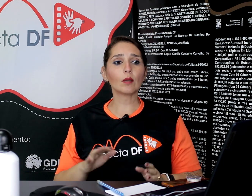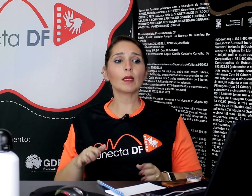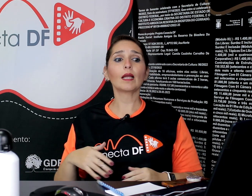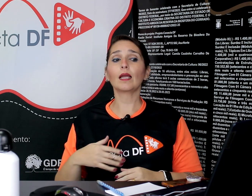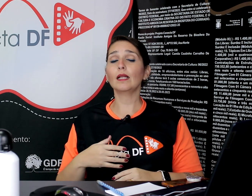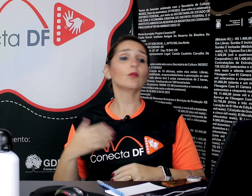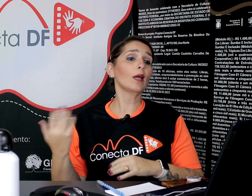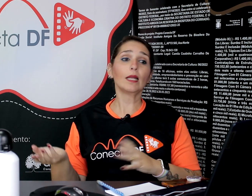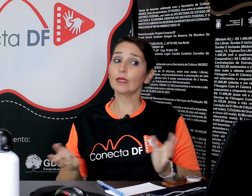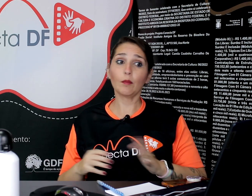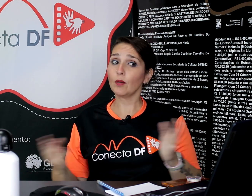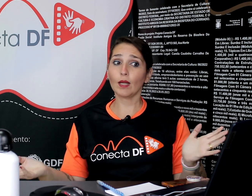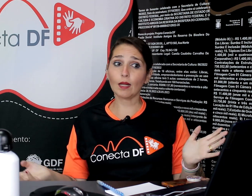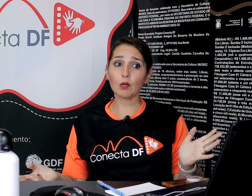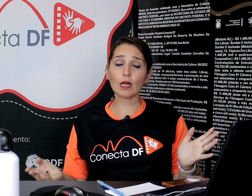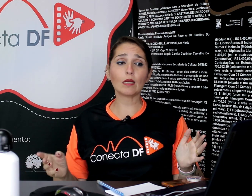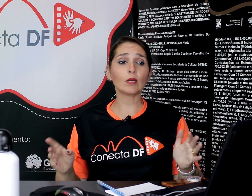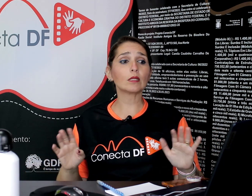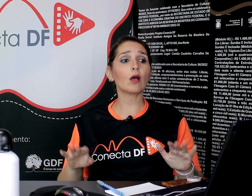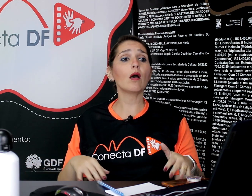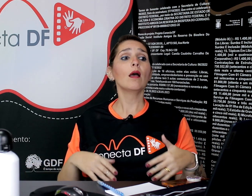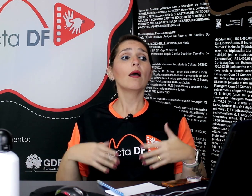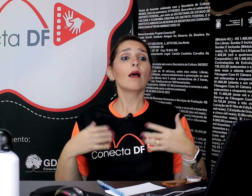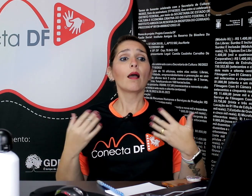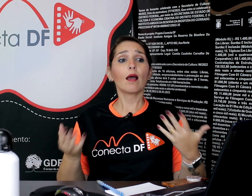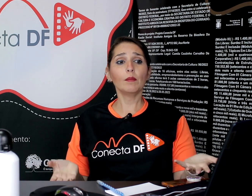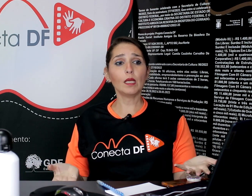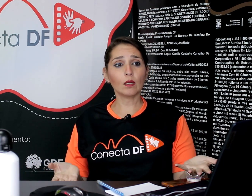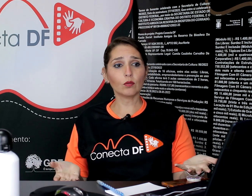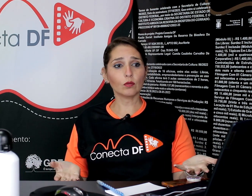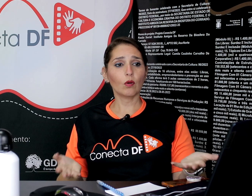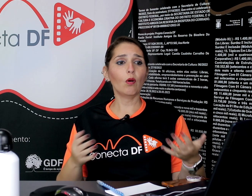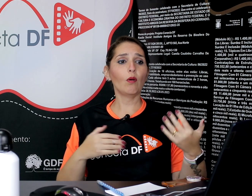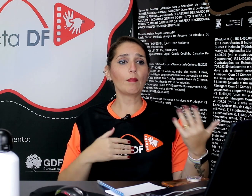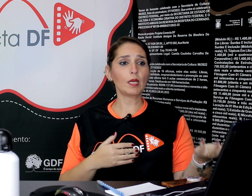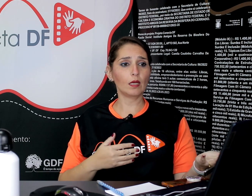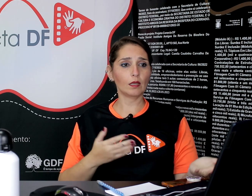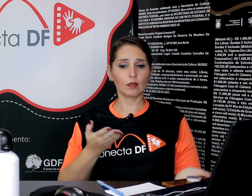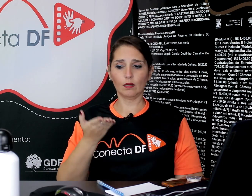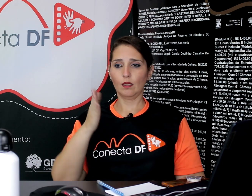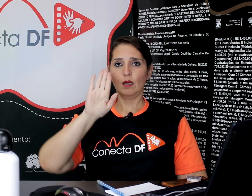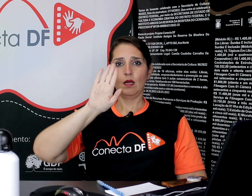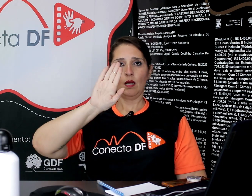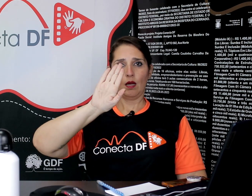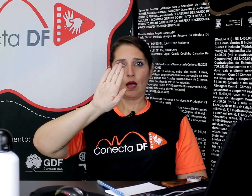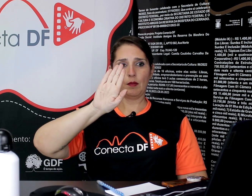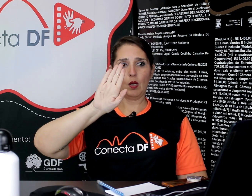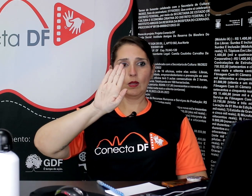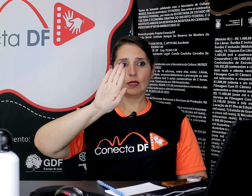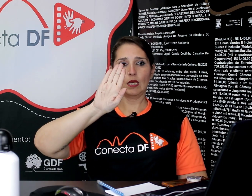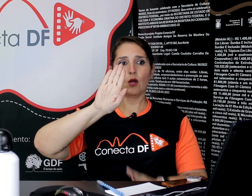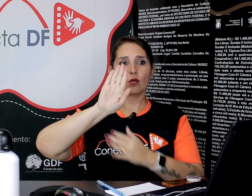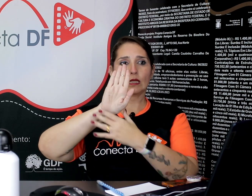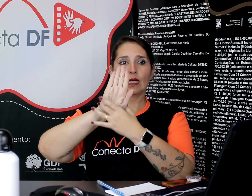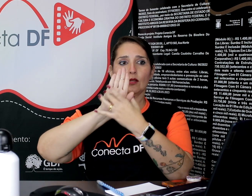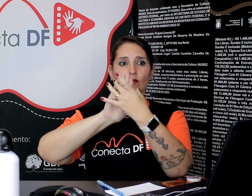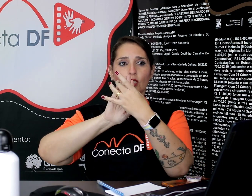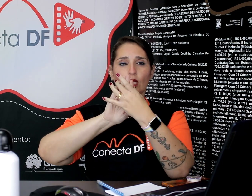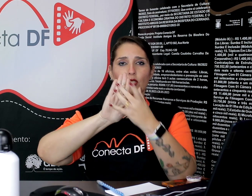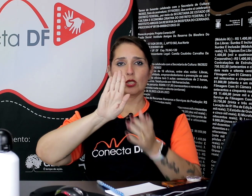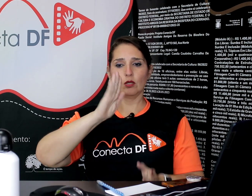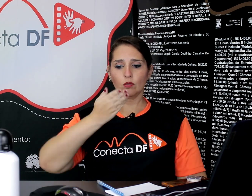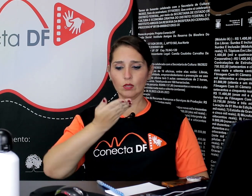sinal também daquele que também não é namorado, é só amigo ou amiga. A mão assim, com os